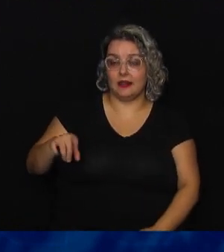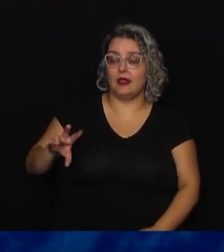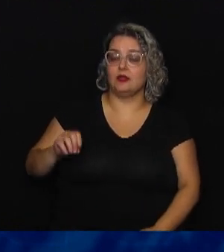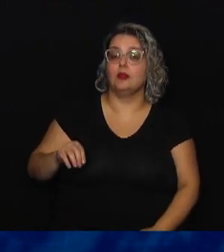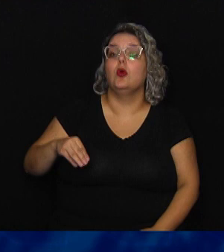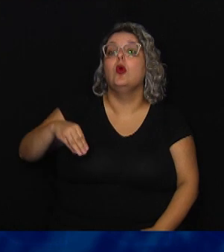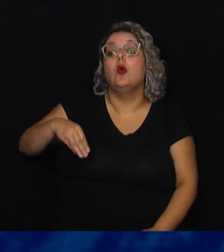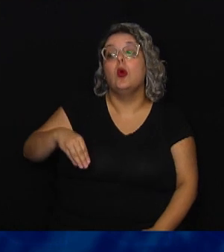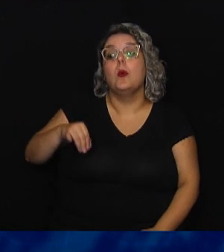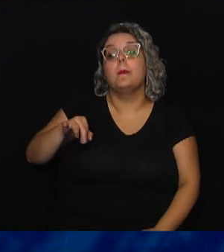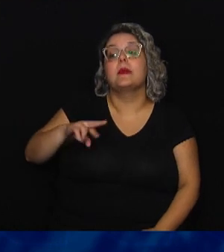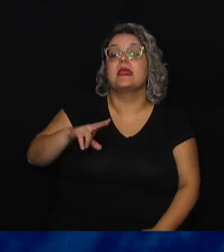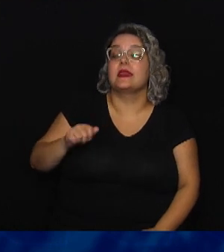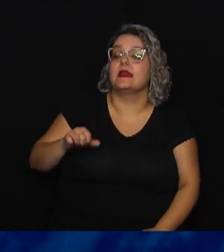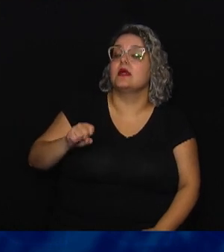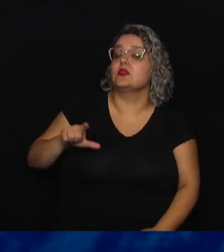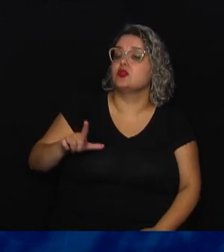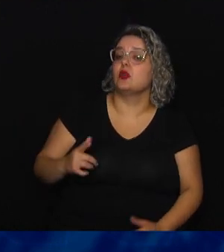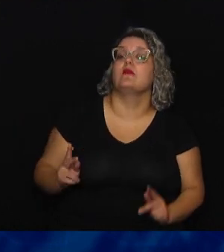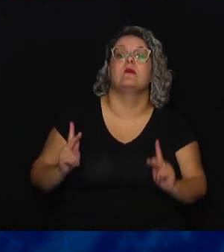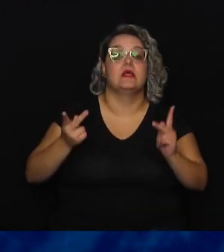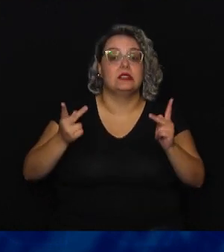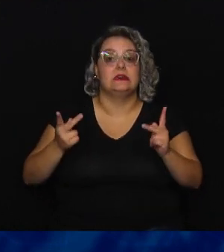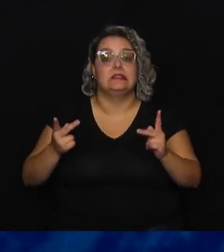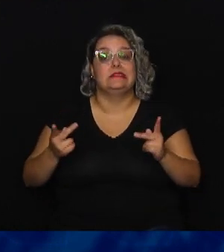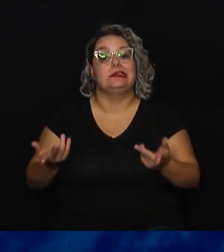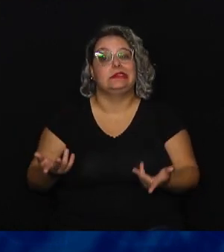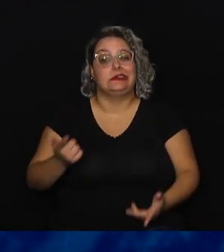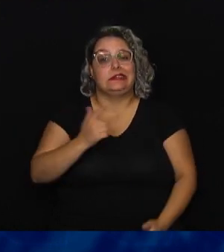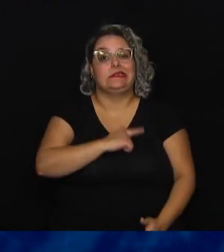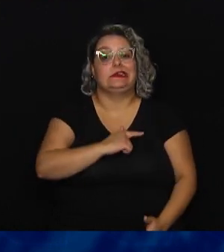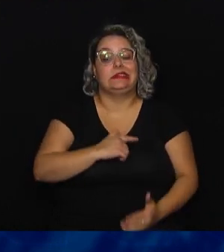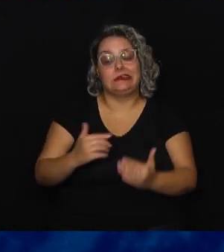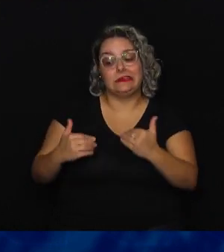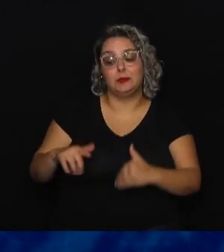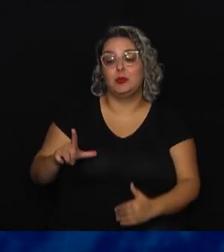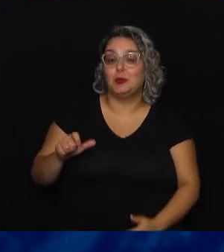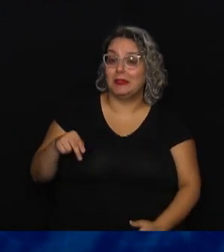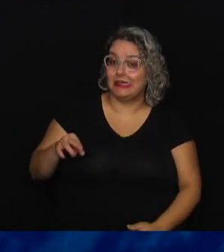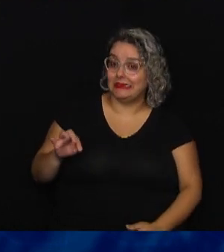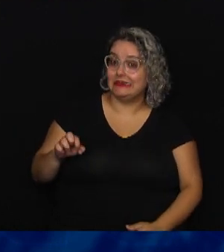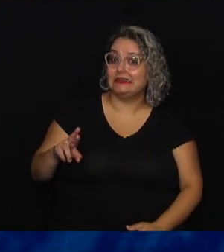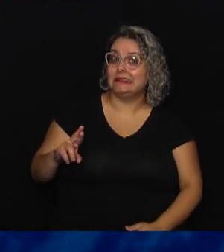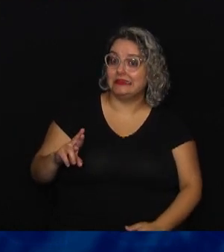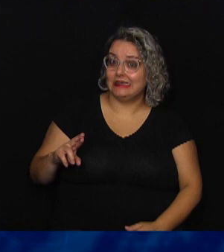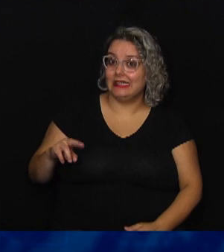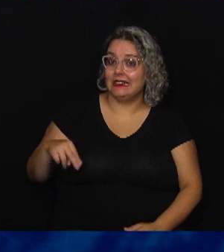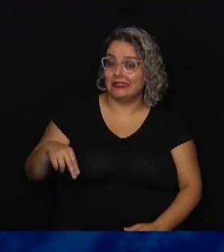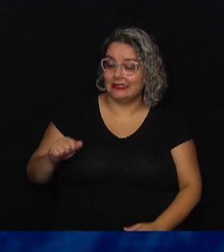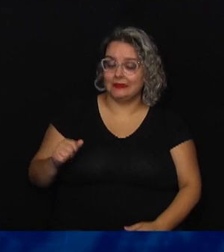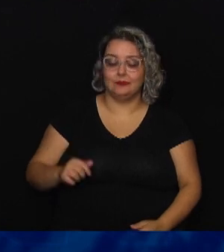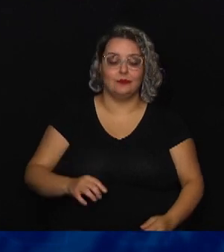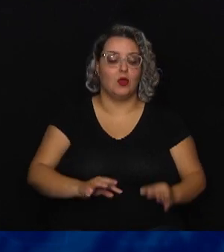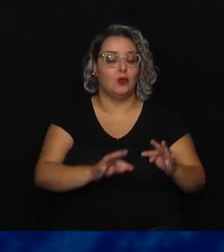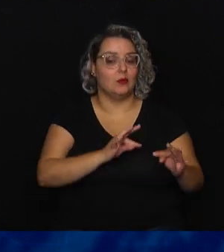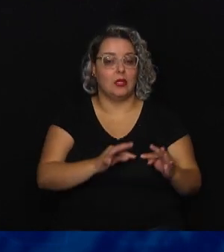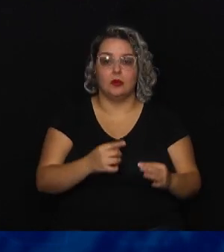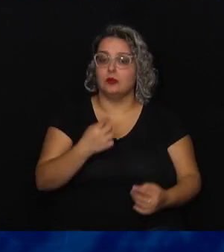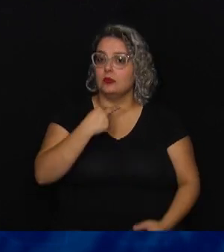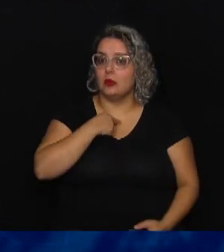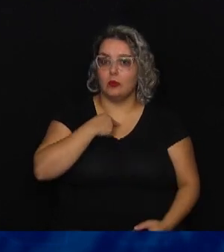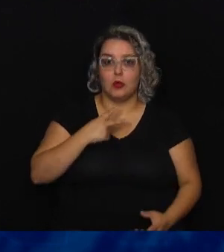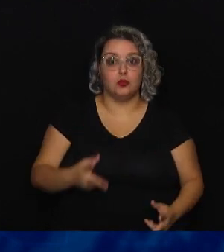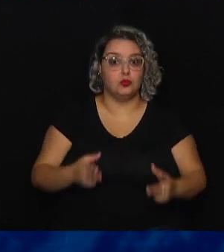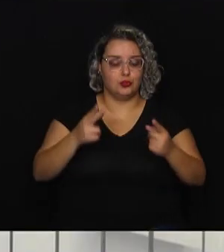sua partida e jogou o Bugre para a lanterna do Grupo B. Técnico Mozart não pode contar com os suspensos,